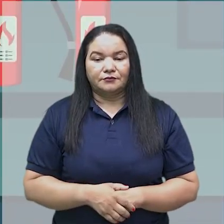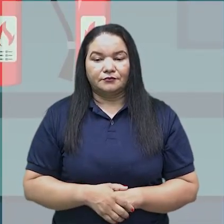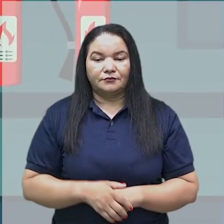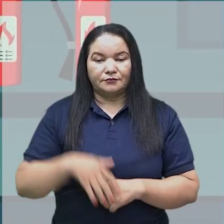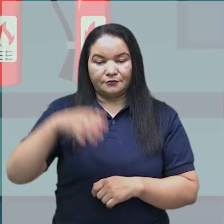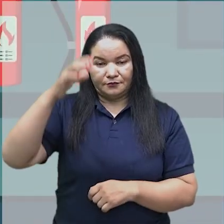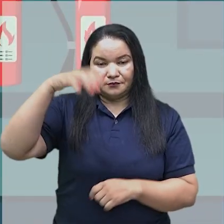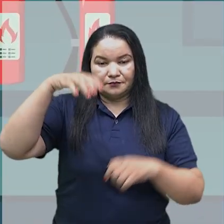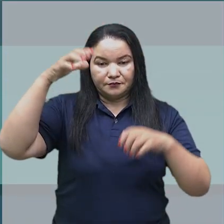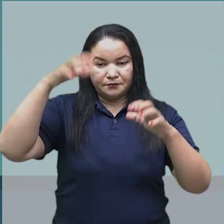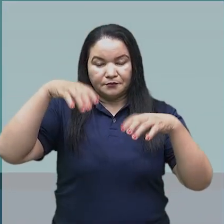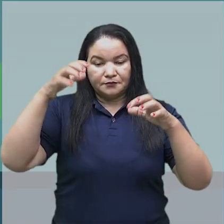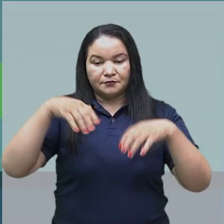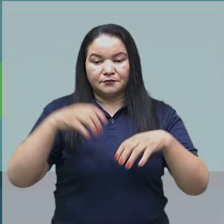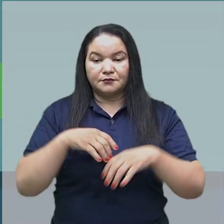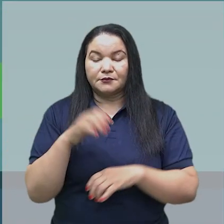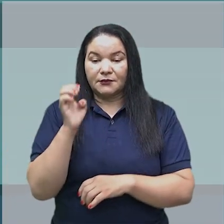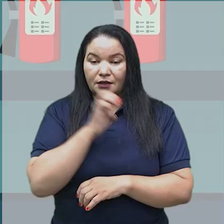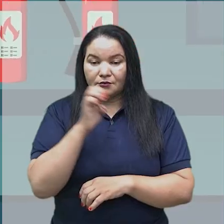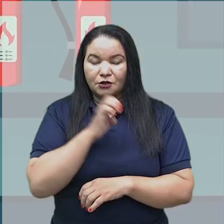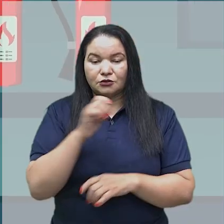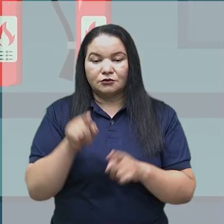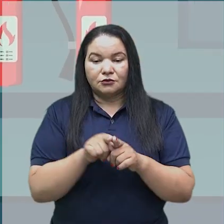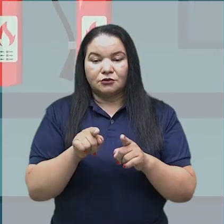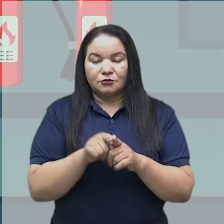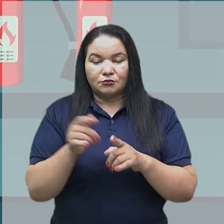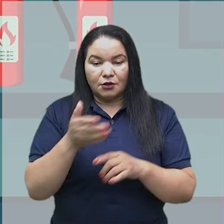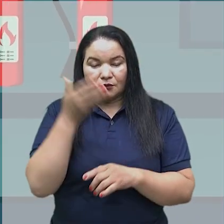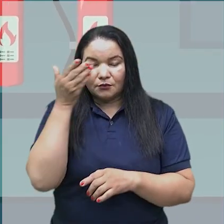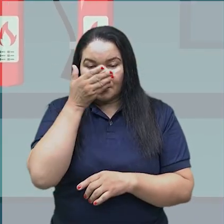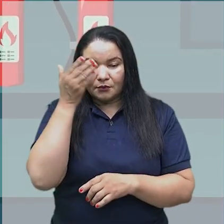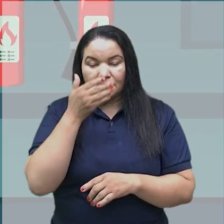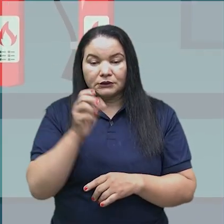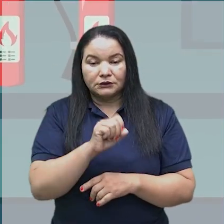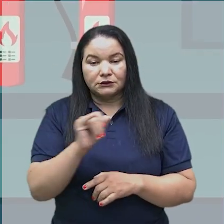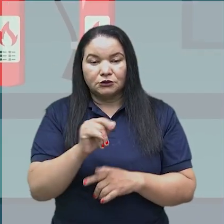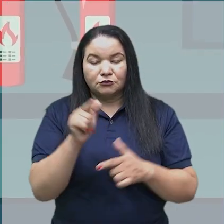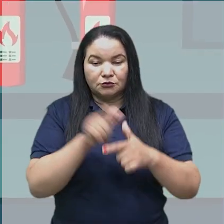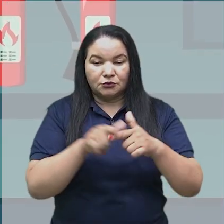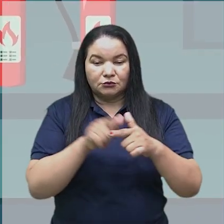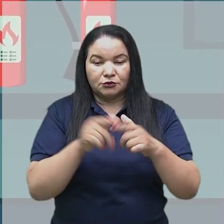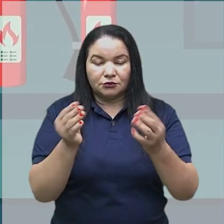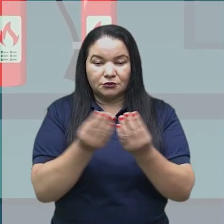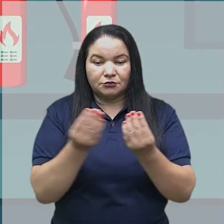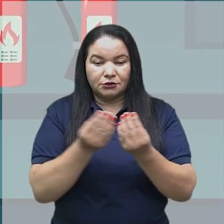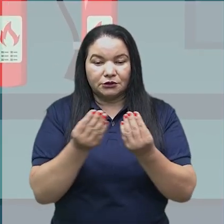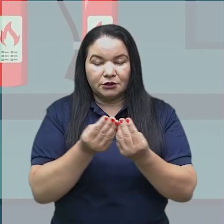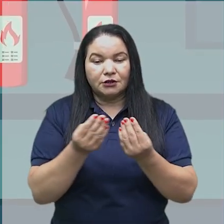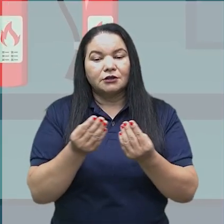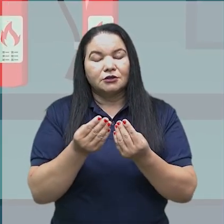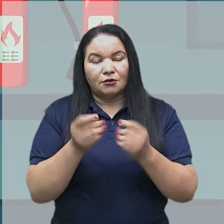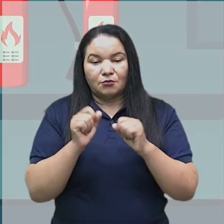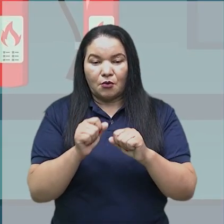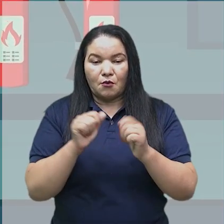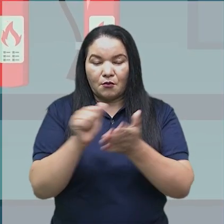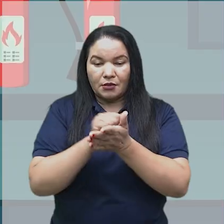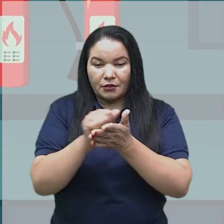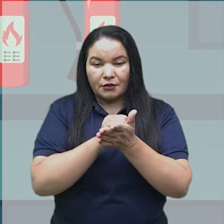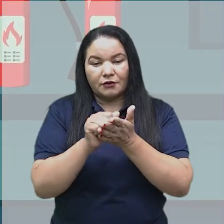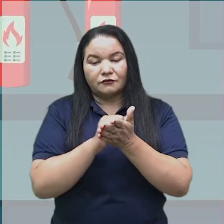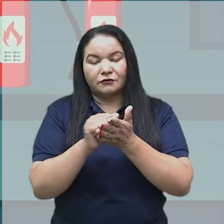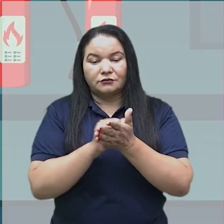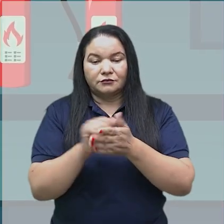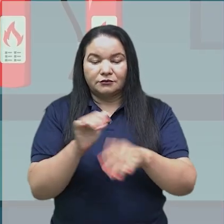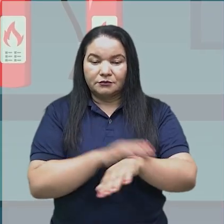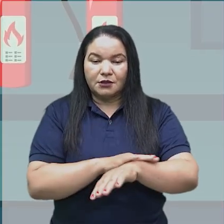O chuveiro de emergência e o lava-óleo são usados em caso de acidentes com substâncias perigosas sobre a pele ou nos